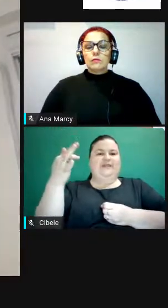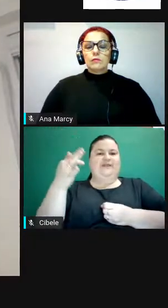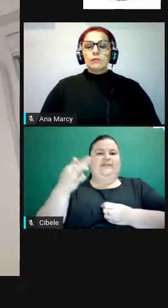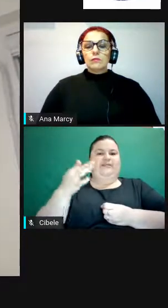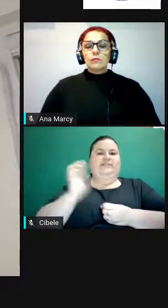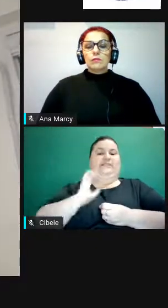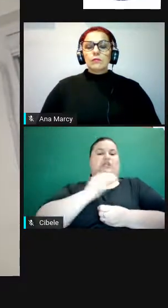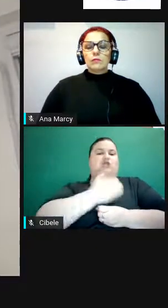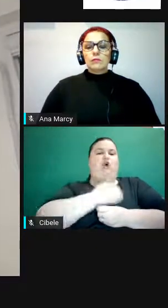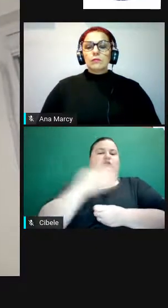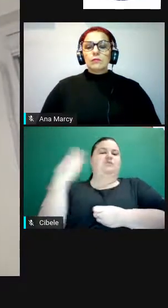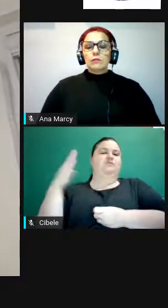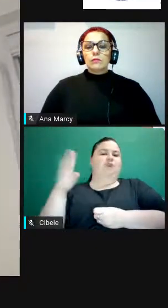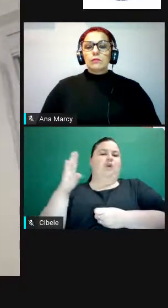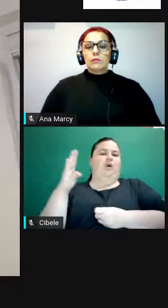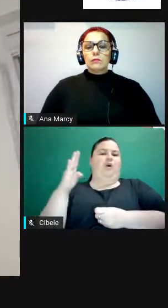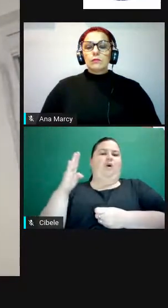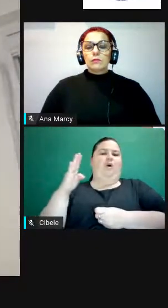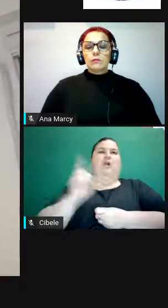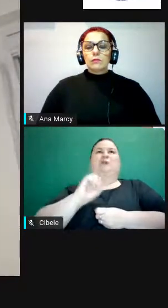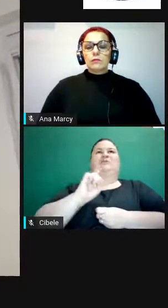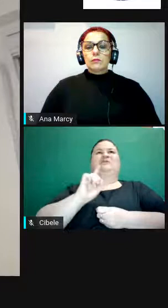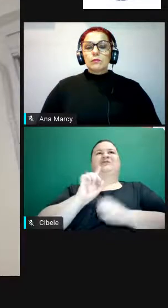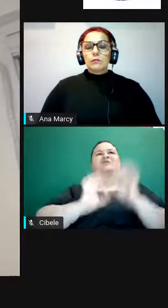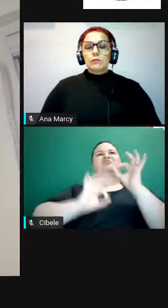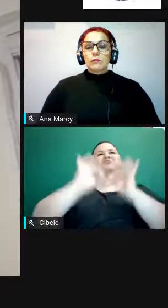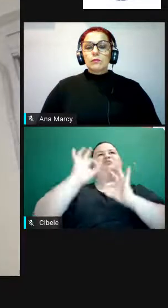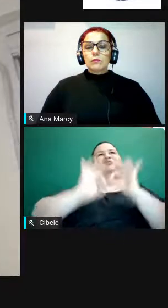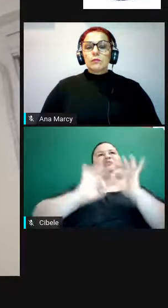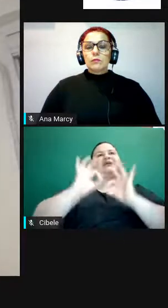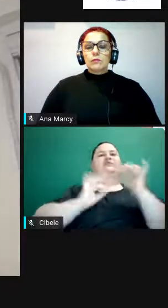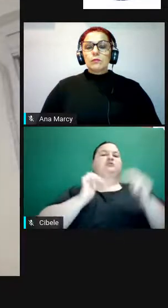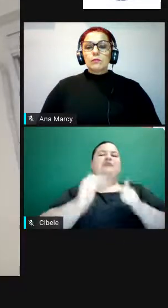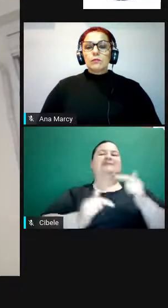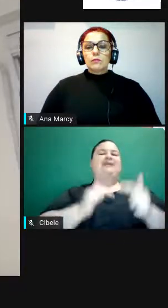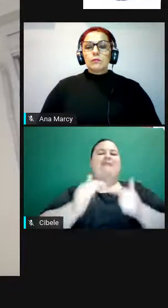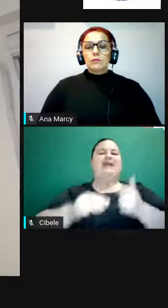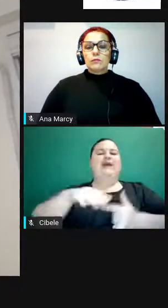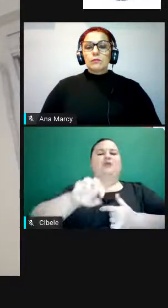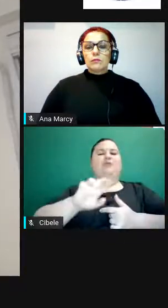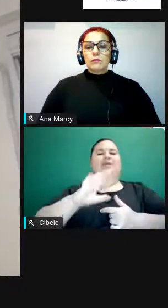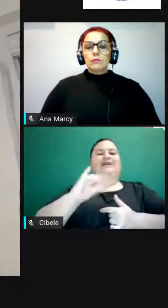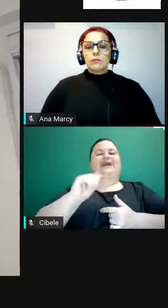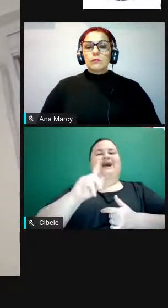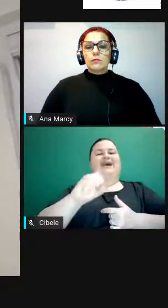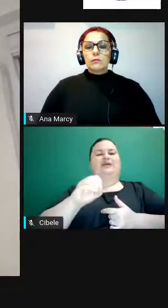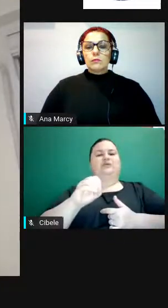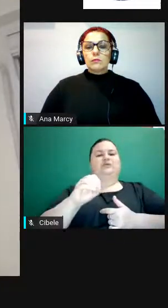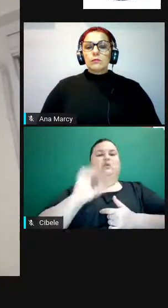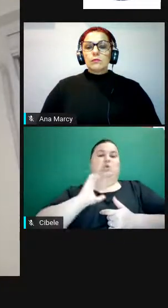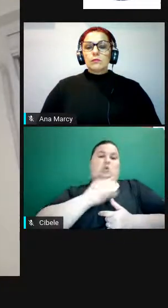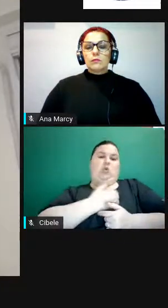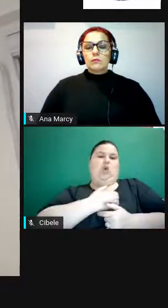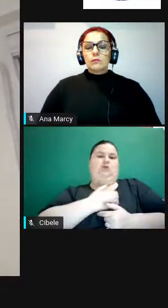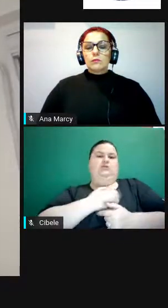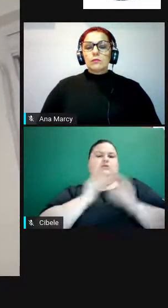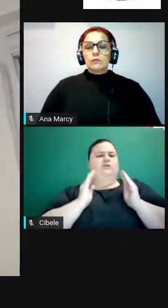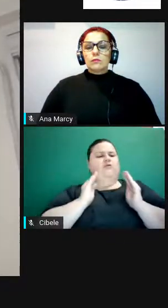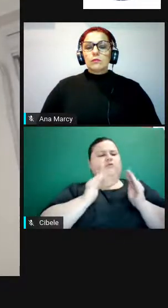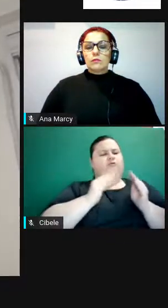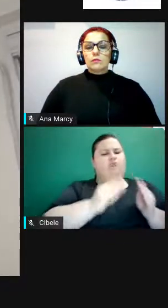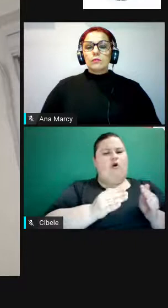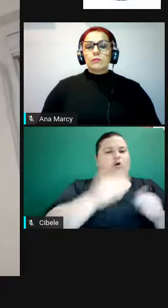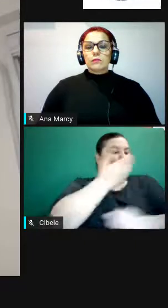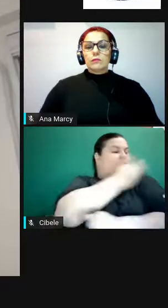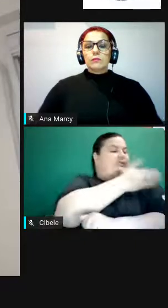que nós biólogos a gente não se prepara para atuar no mercado de Fato né a gente se detém muito o nosso